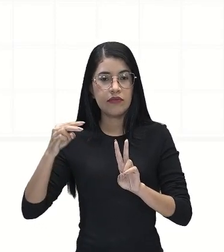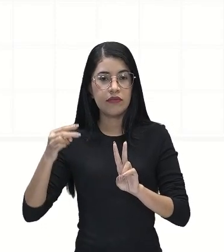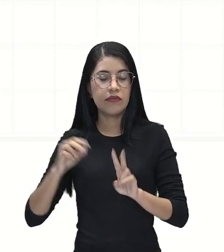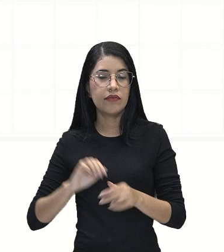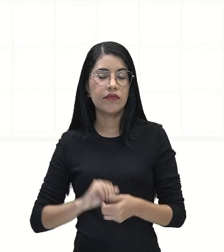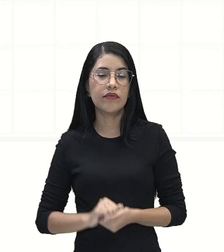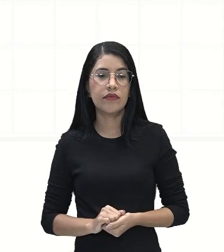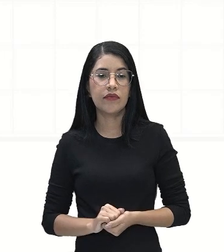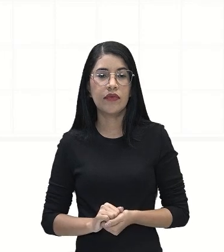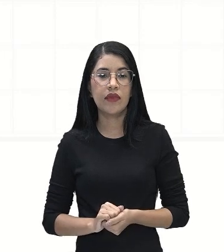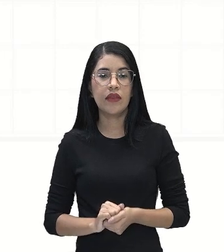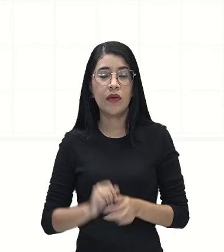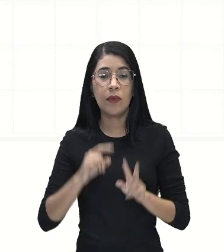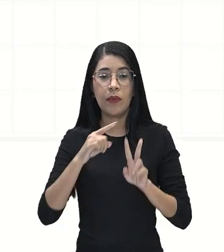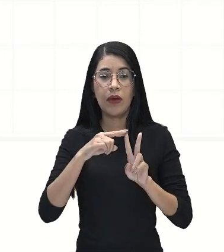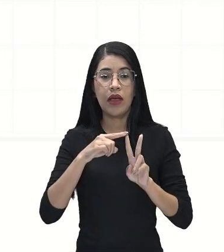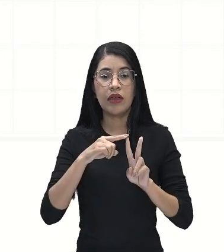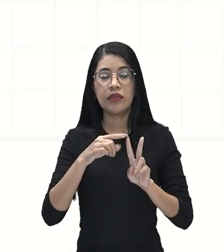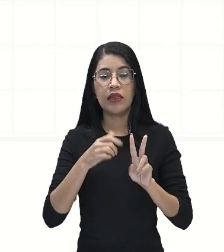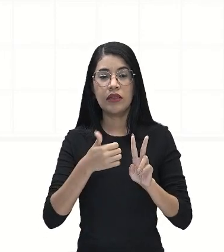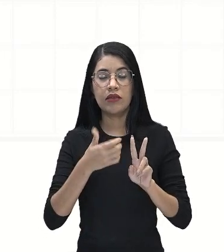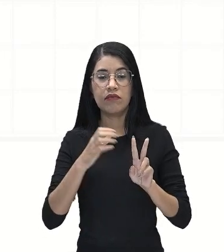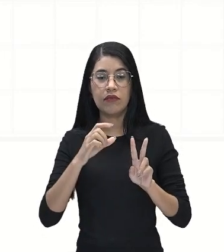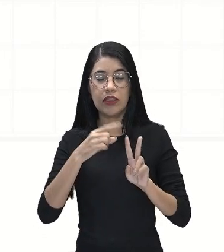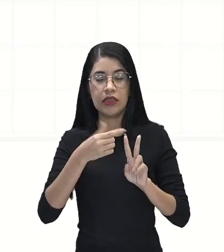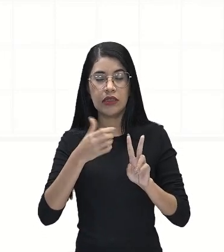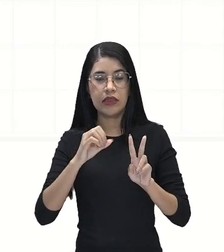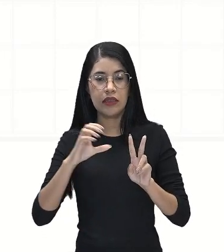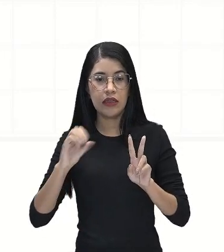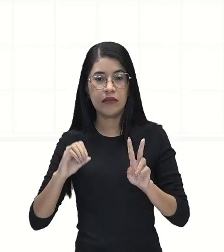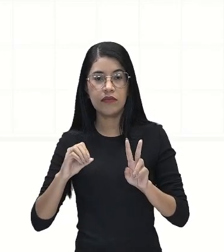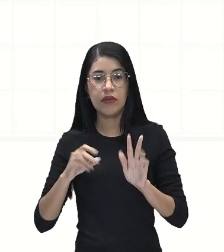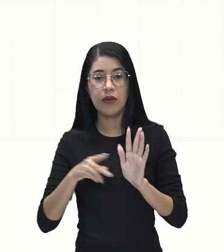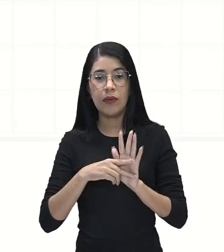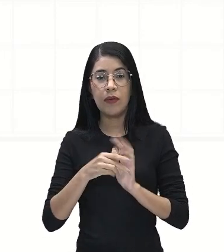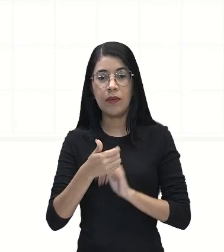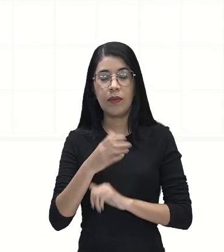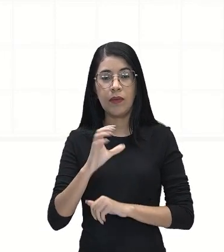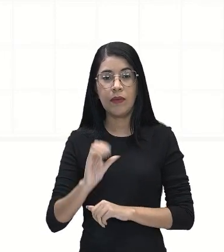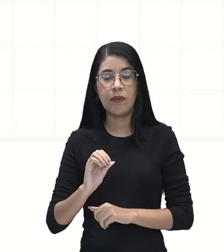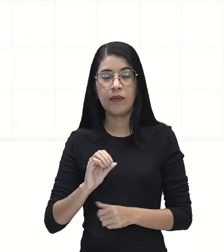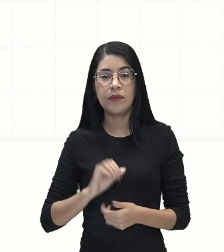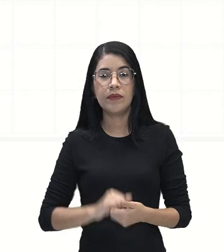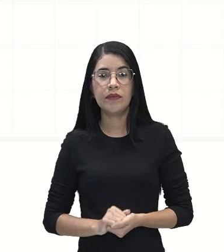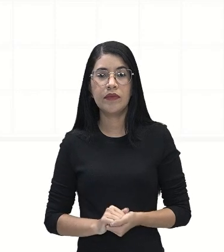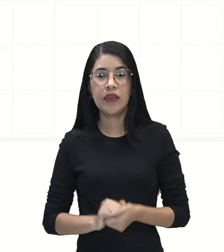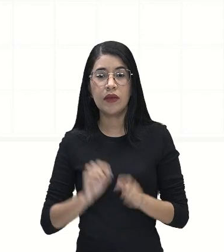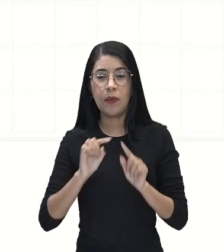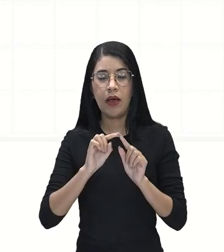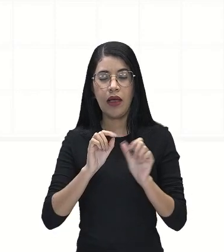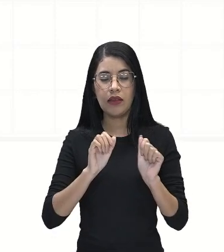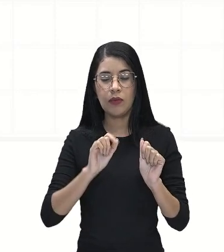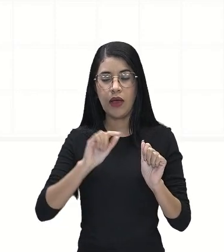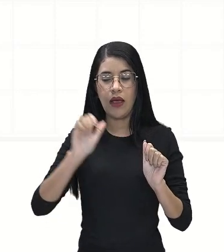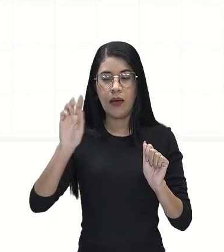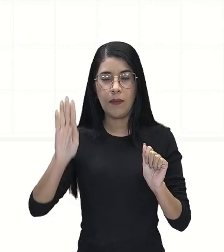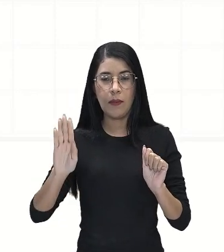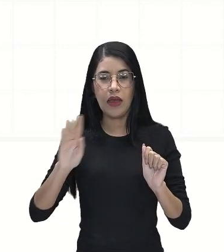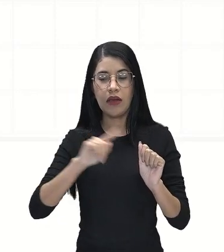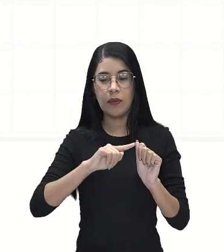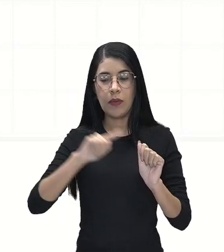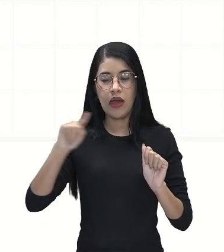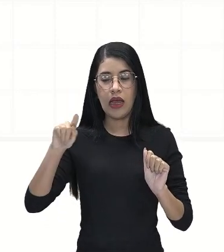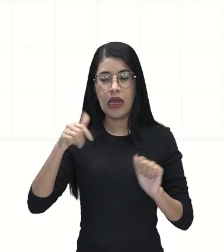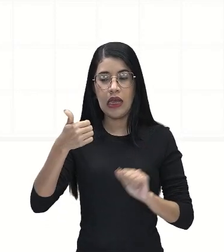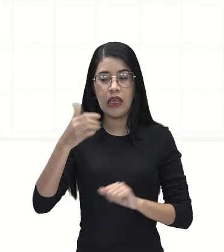de 100 é igual a 10. Ou seja, a distância que o João aí vai percorrer é de 10. 10 o